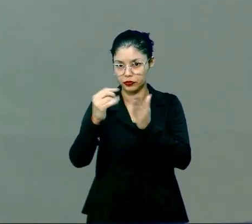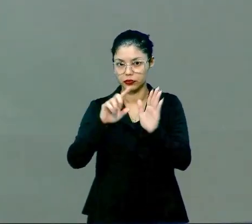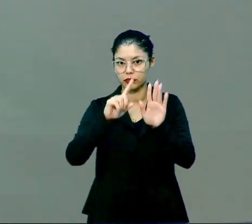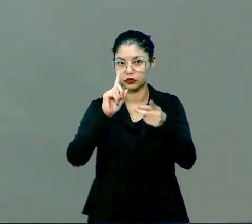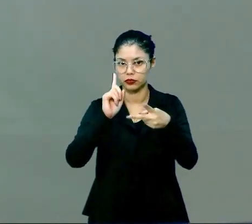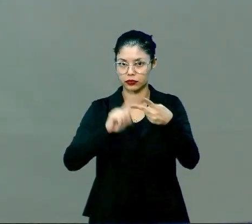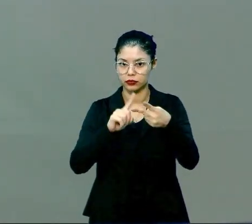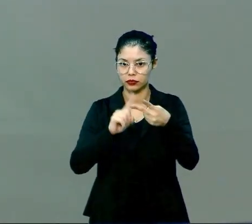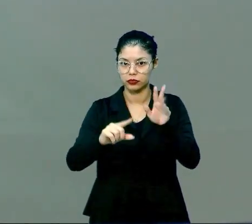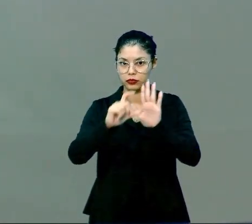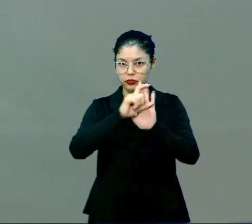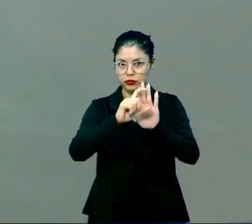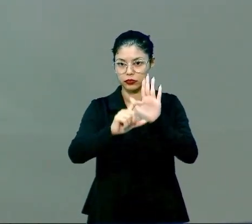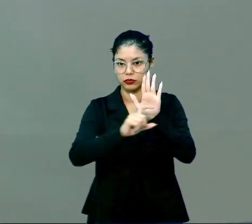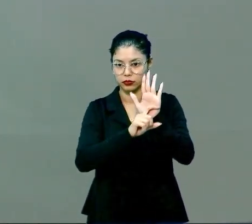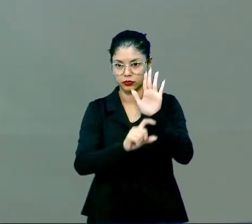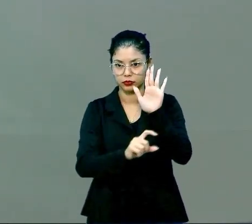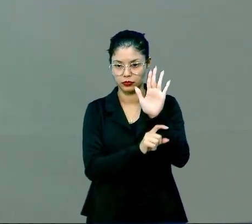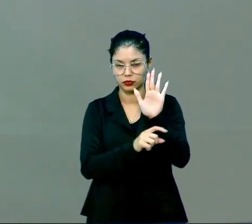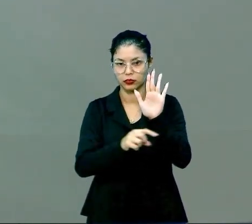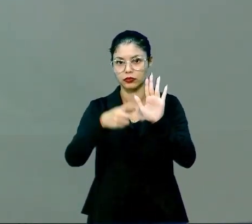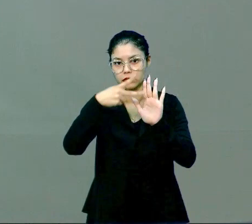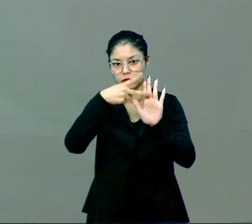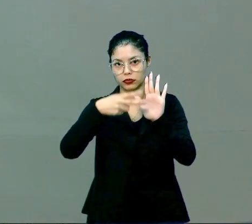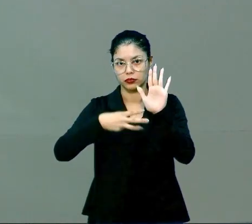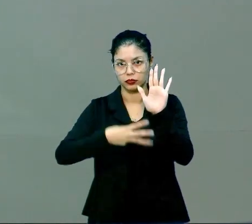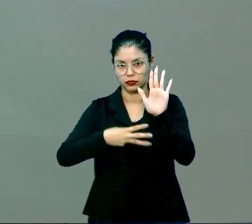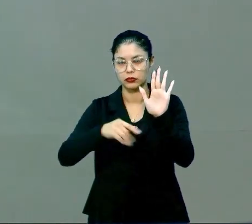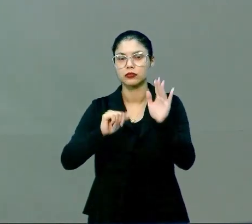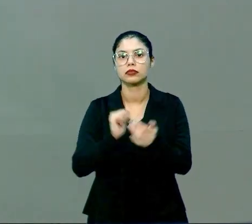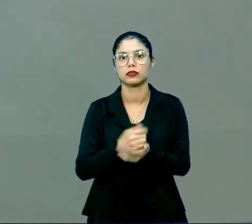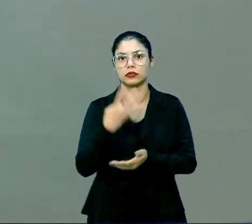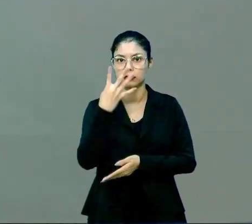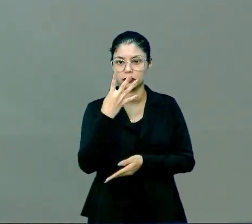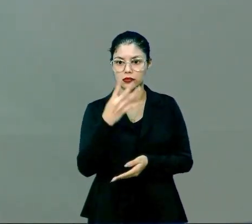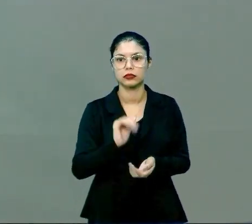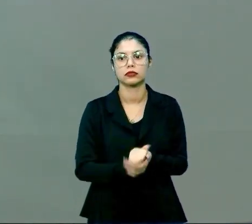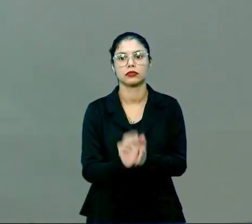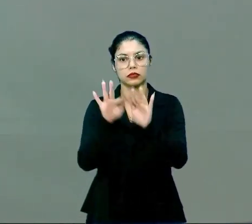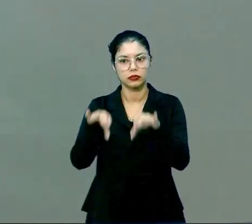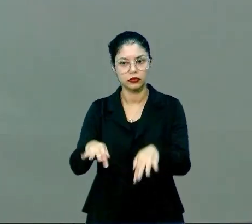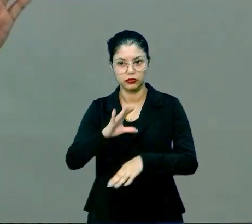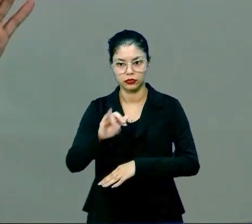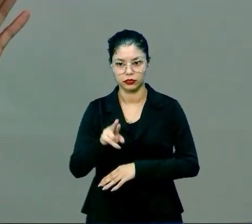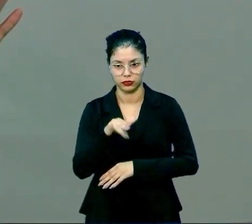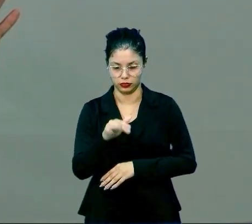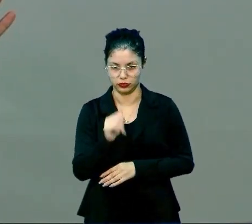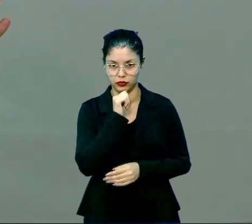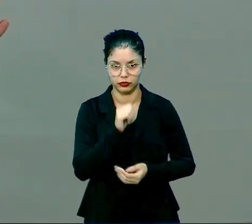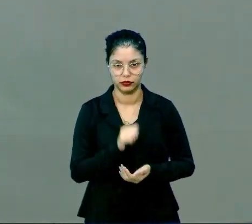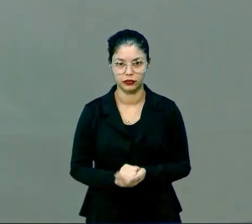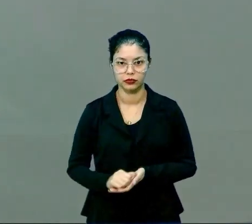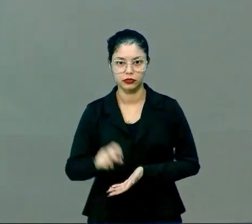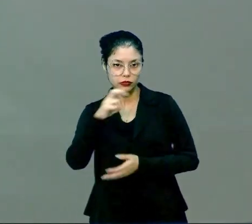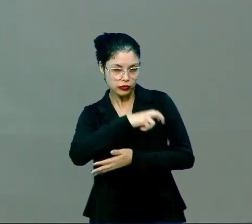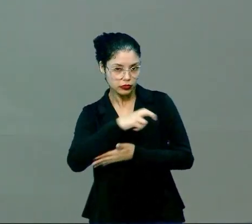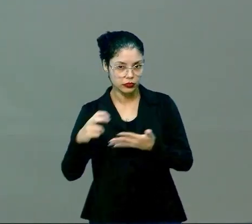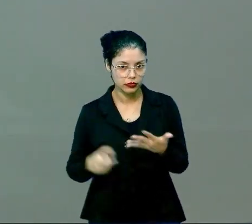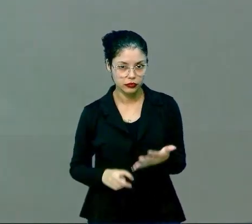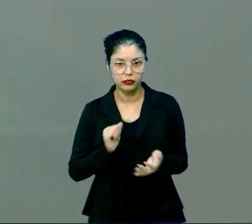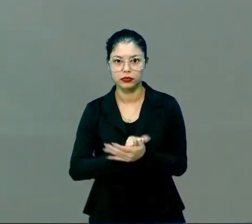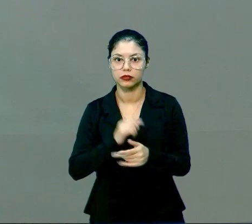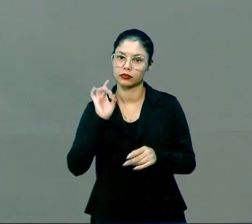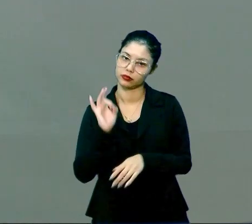introdução, o segundo e o terceiro de desenvolvimento e o quarto de conclusão. Professora, eu posso fazer 5